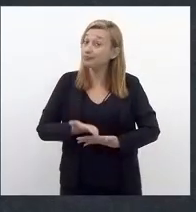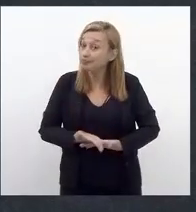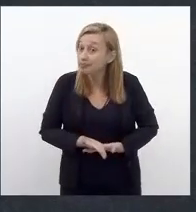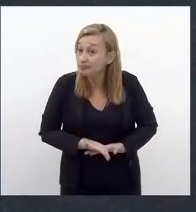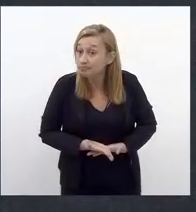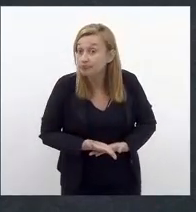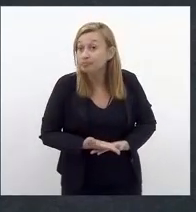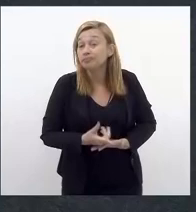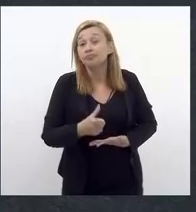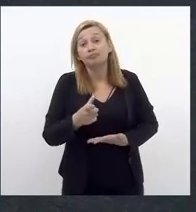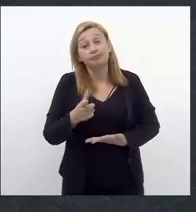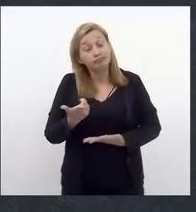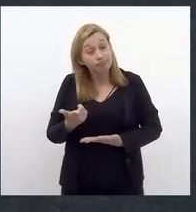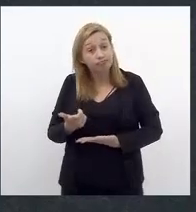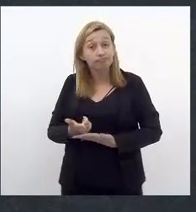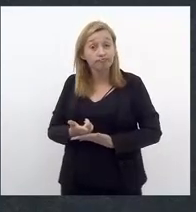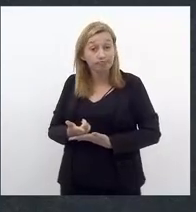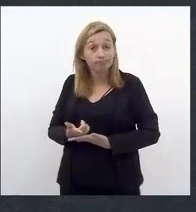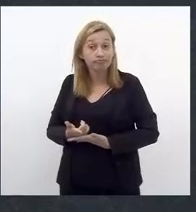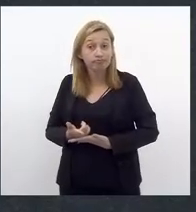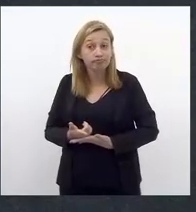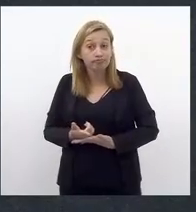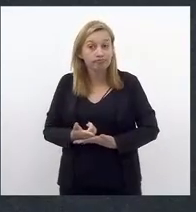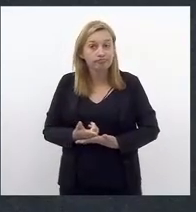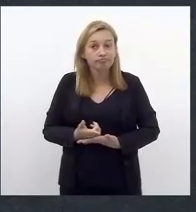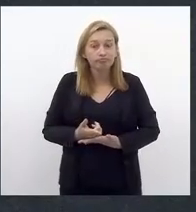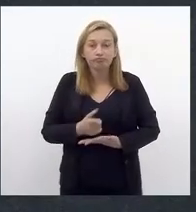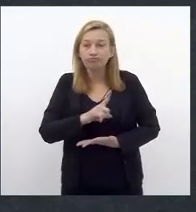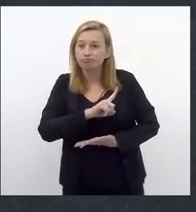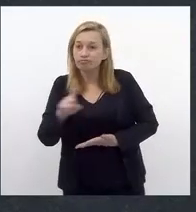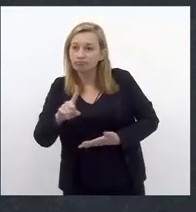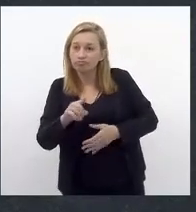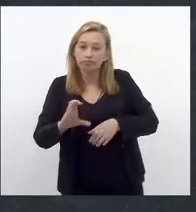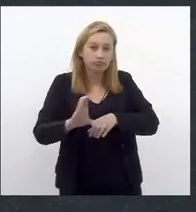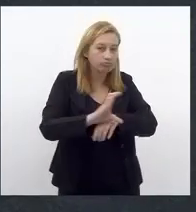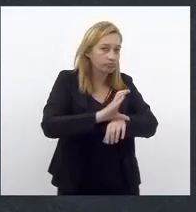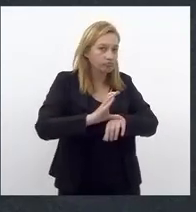tem um viés de inconstitucionalidade